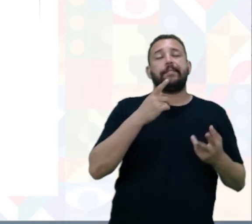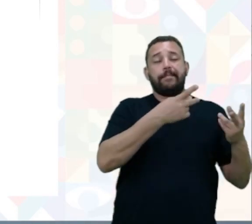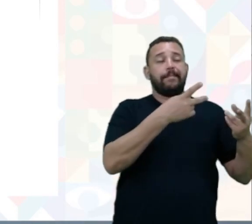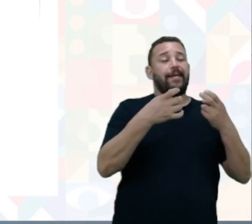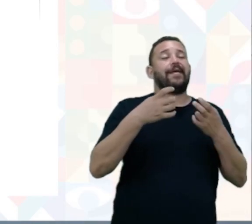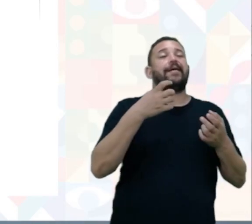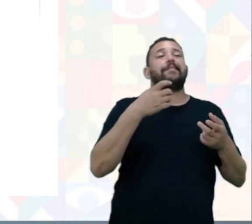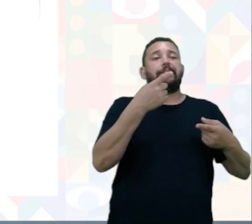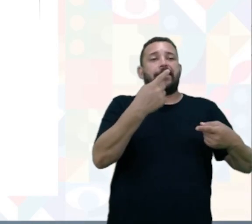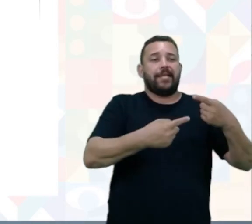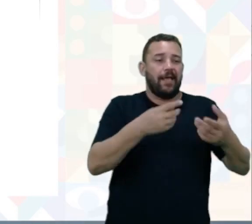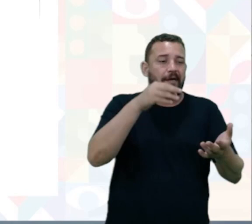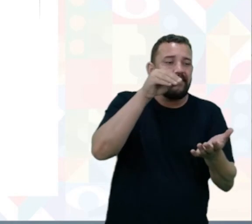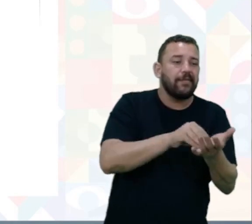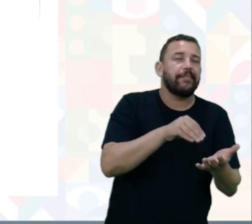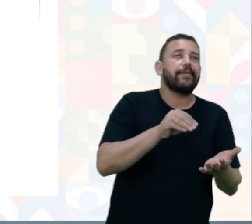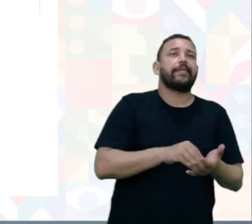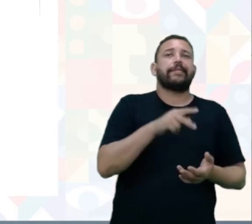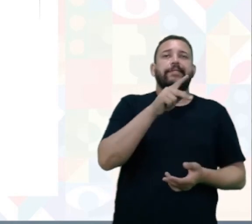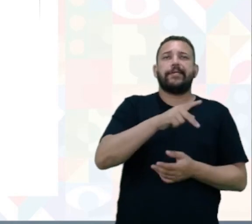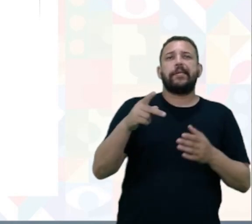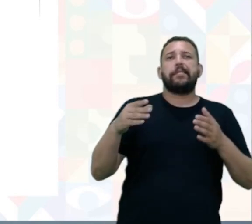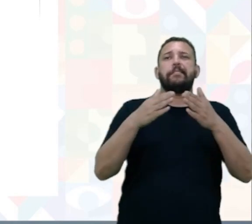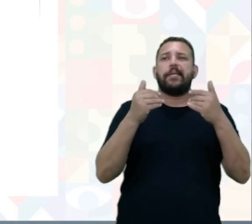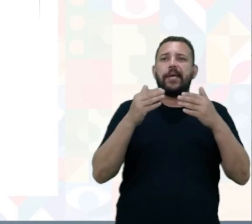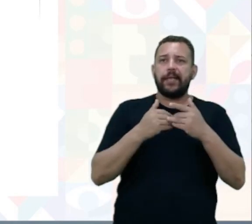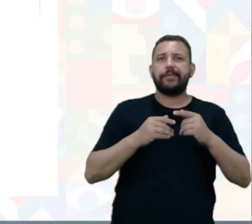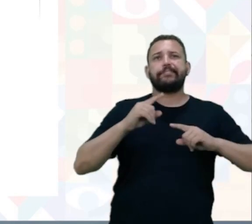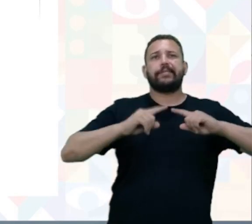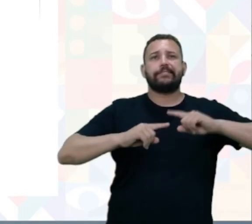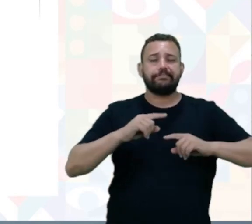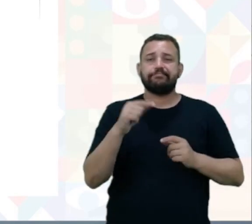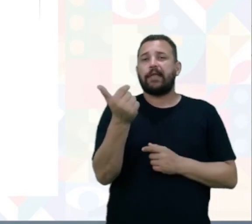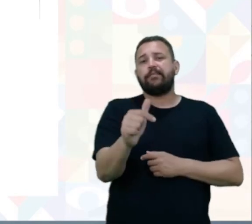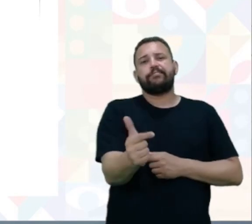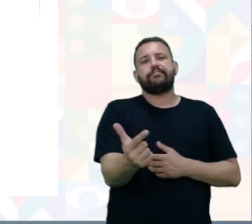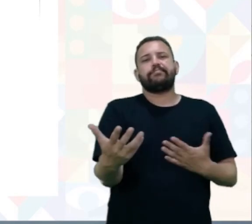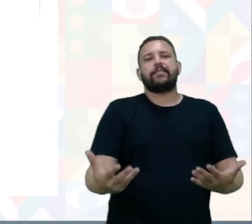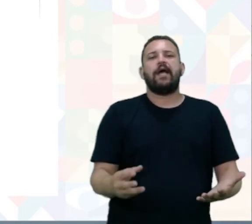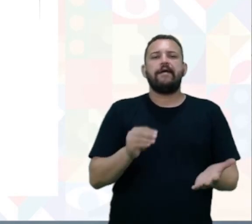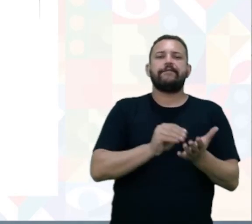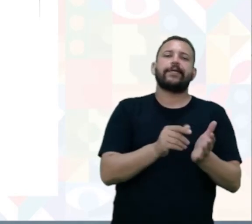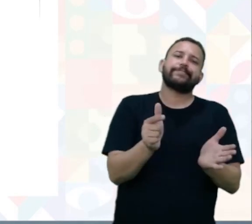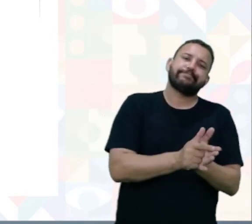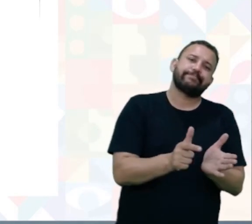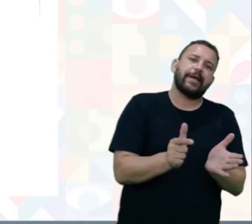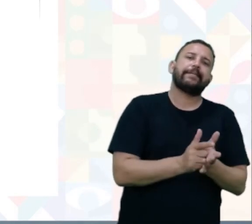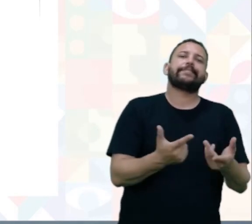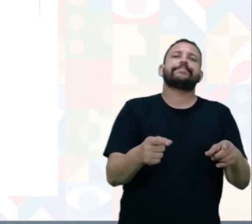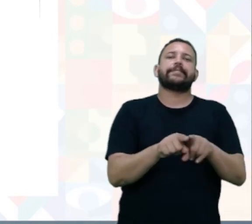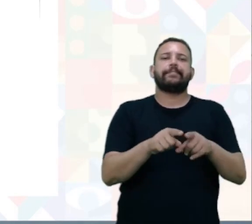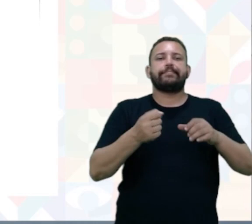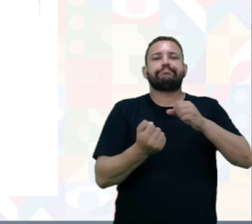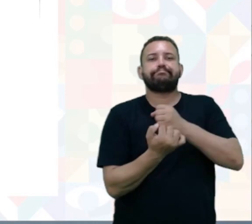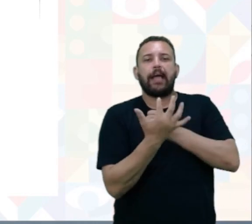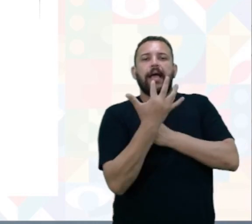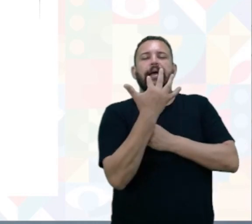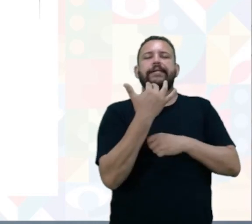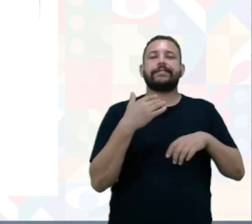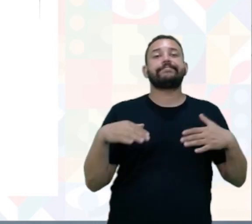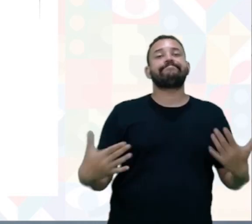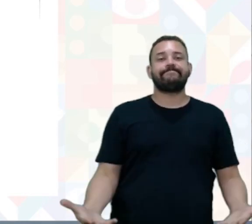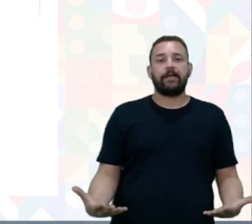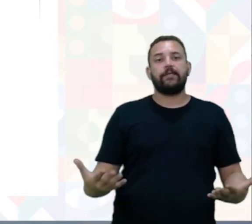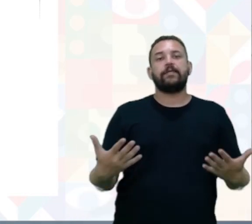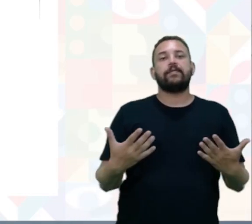não é? O professor pede um tipo de material, não tem, né? Falta papel na impressora, enfim,